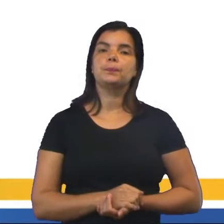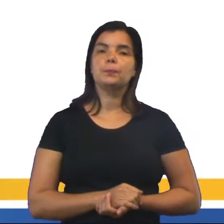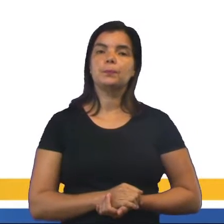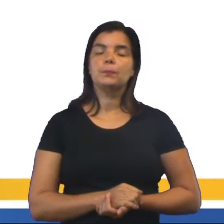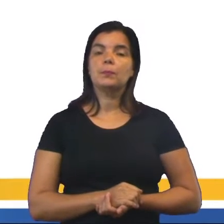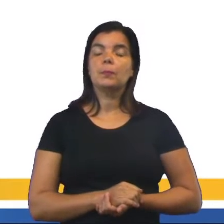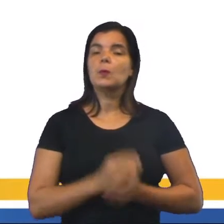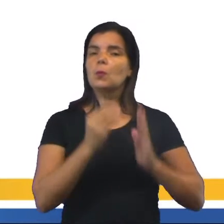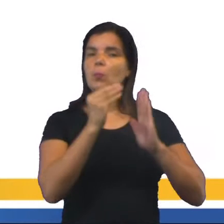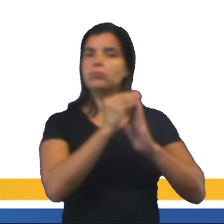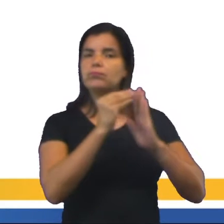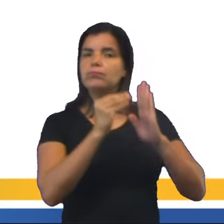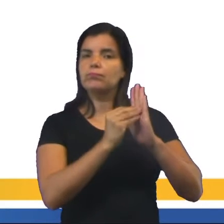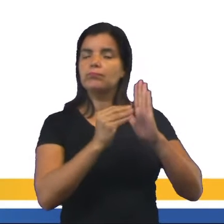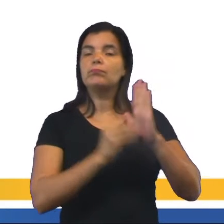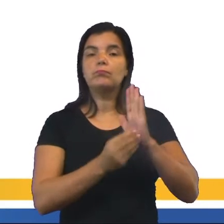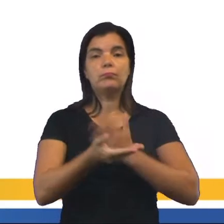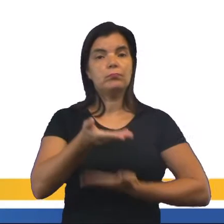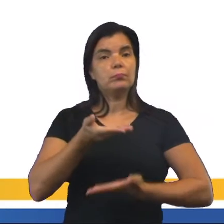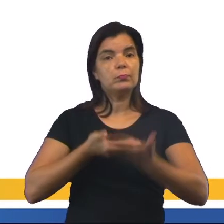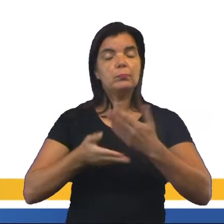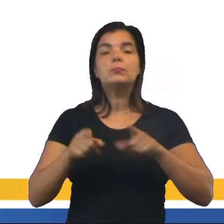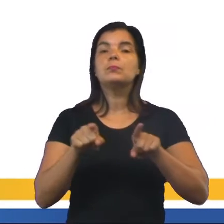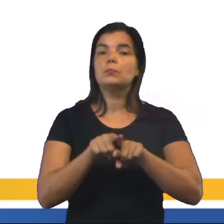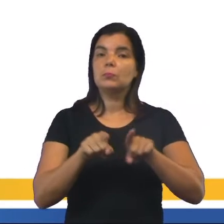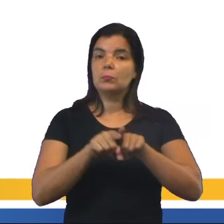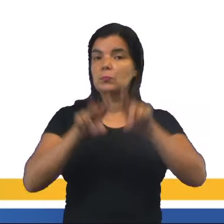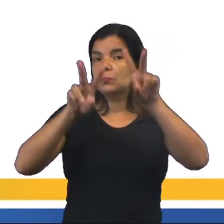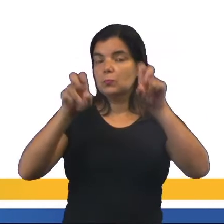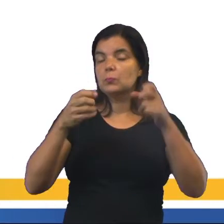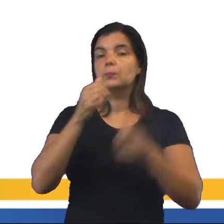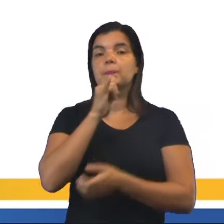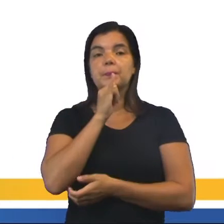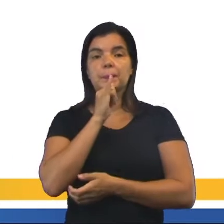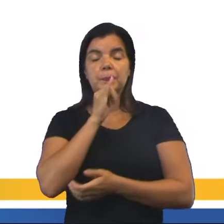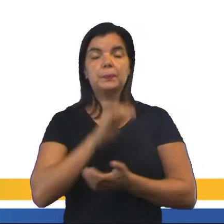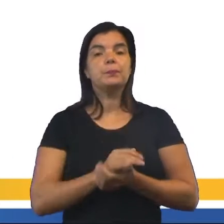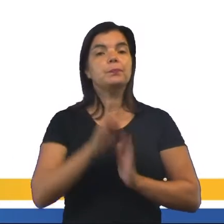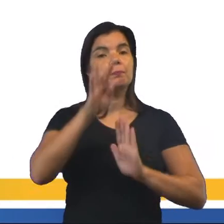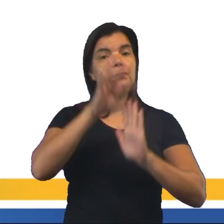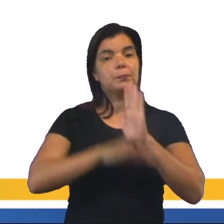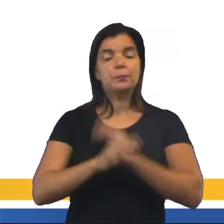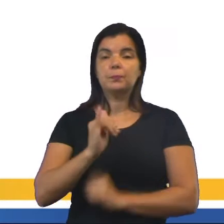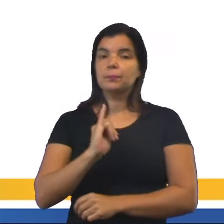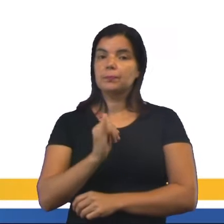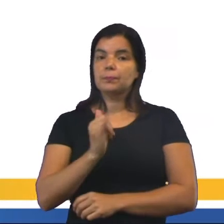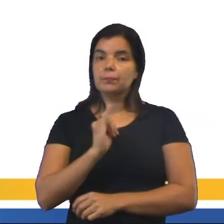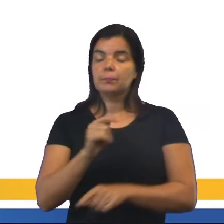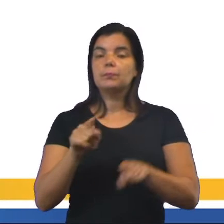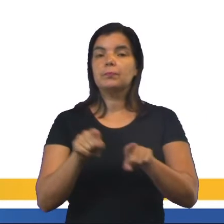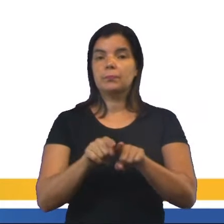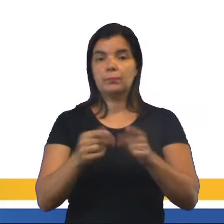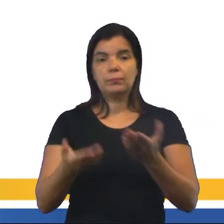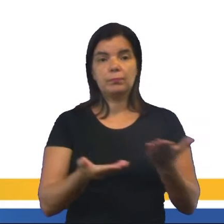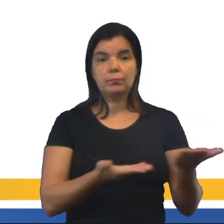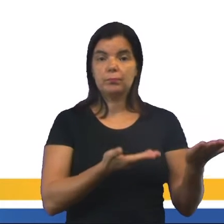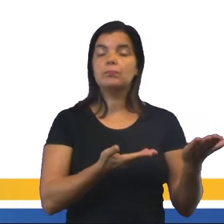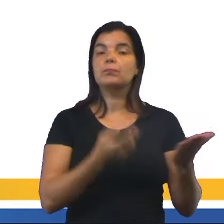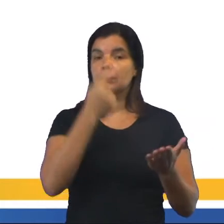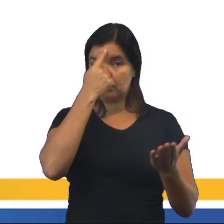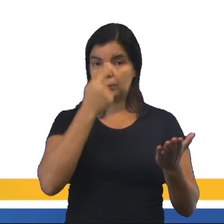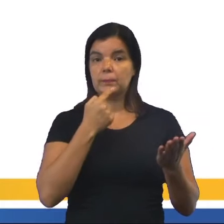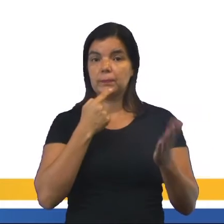São tópicos que estão relacionados com ele. No caso de texto narrativo, né, desse que aparece para